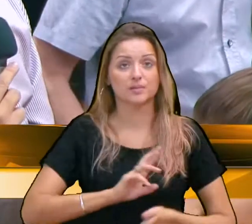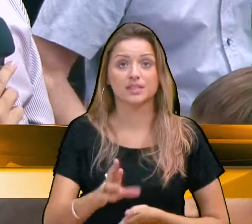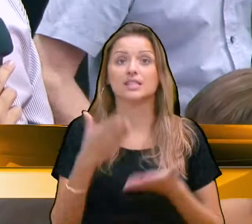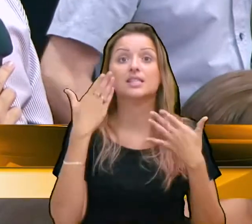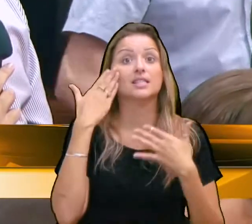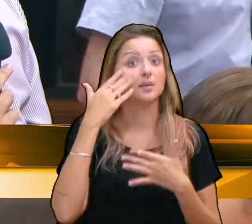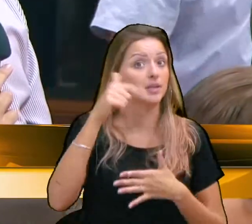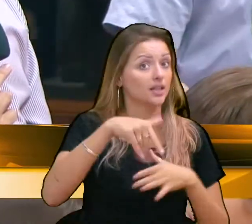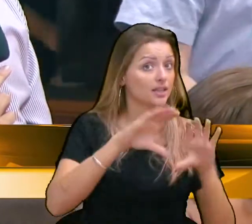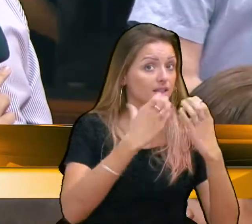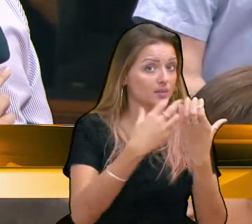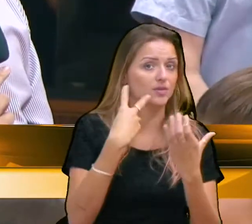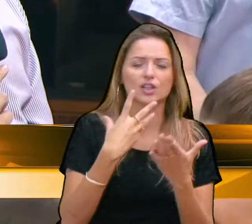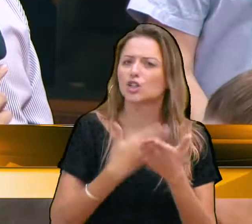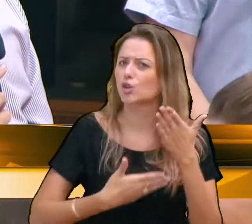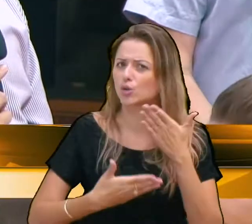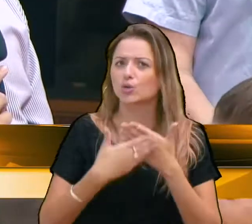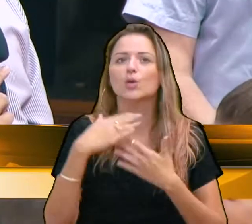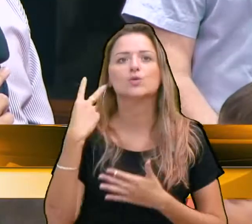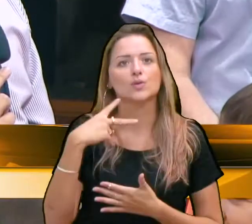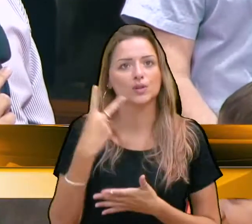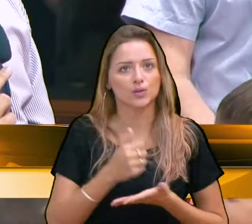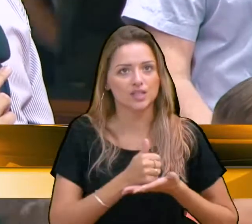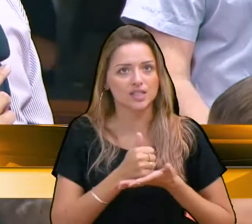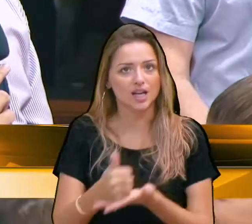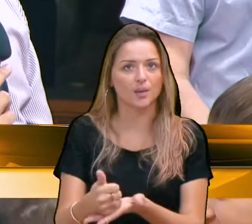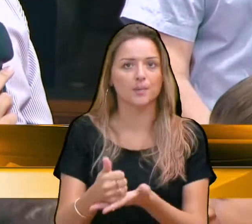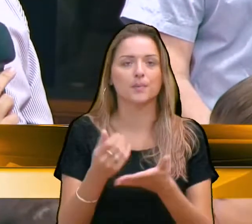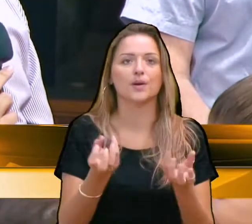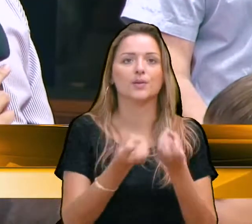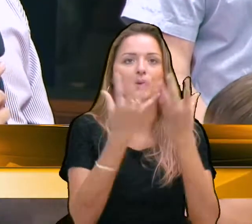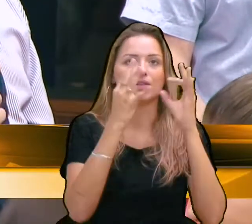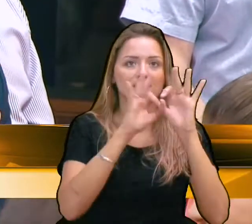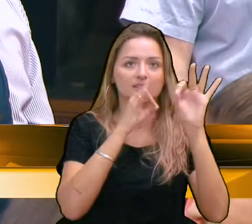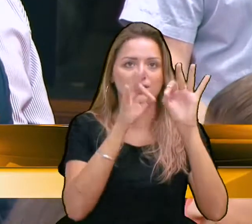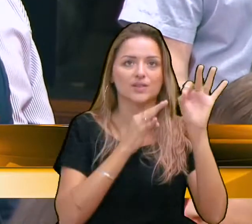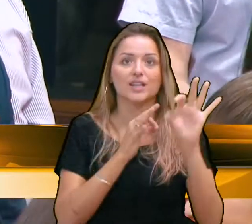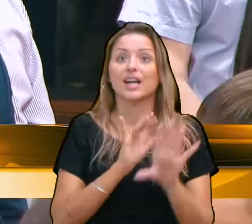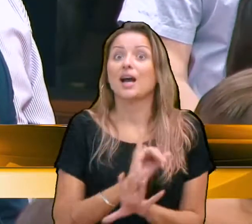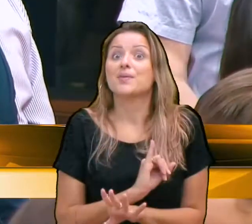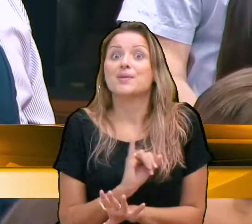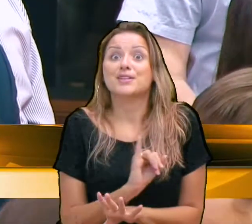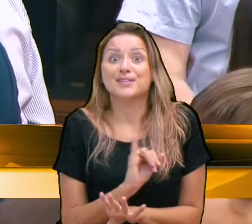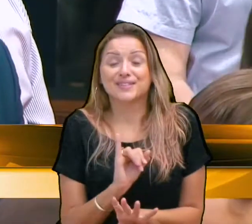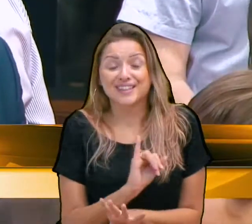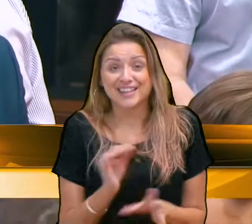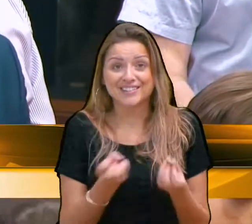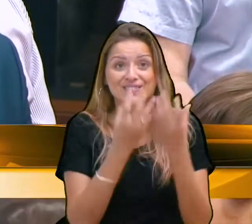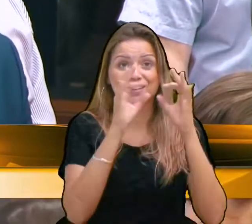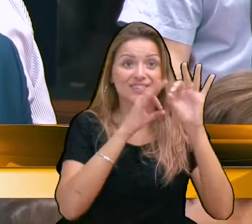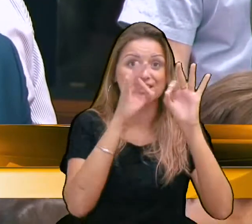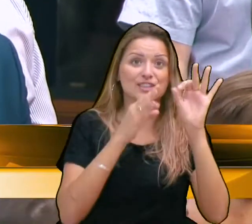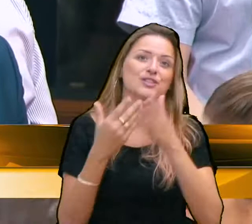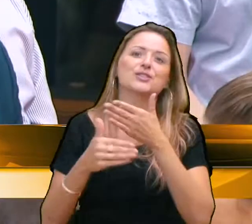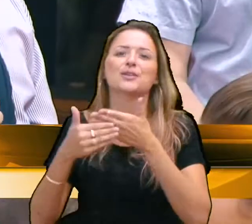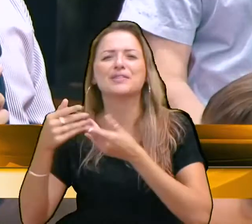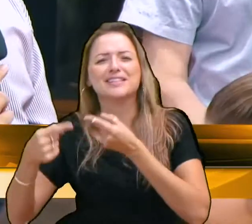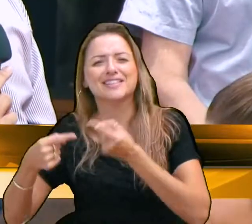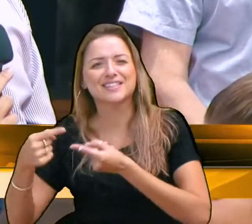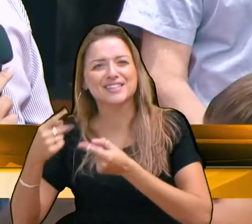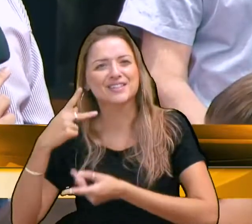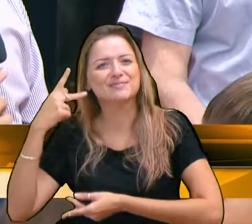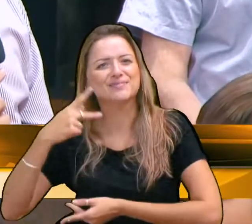nessa casa, os vereadores todos são favoráveis à Festa da Uva, nós somos apaixonados, queremos o melhor para a cidade. Fora as discussões políticas